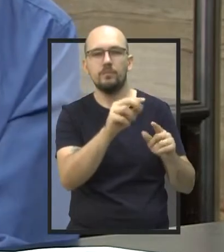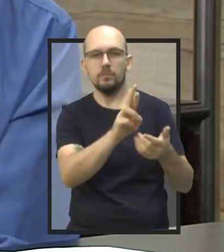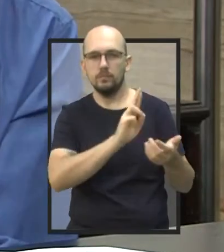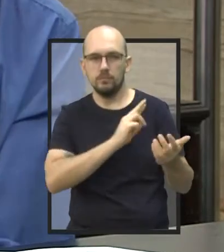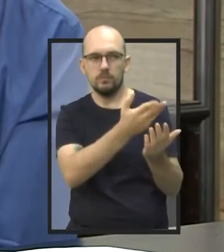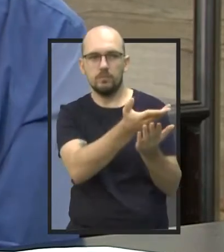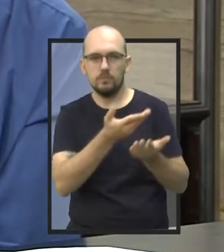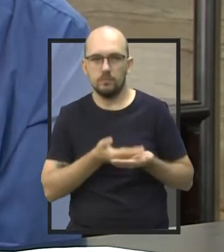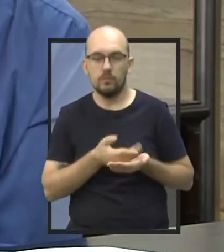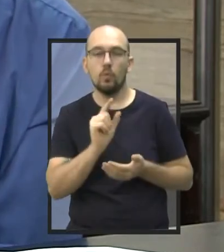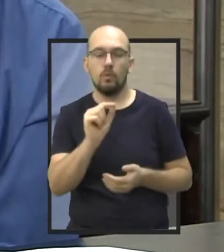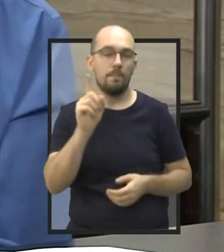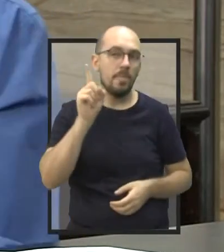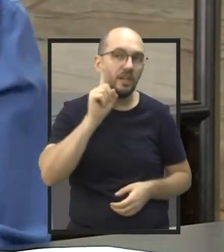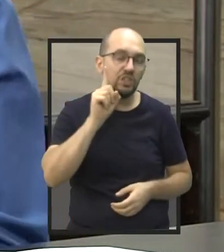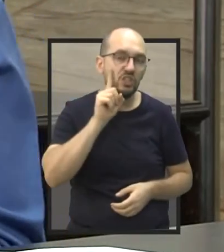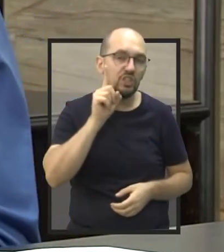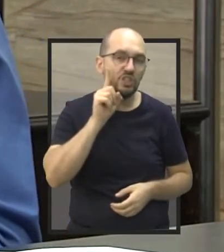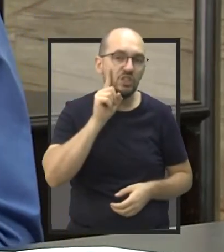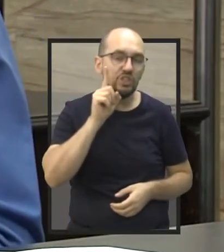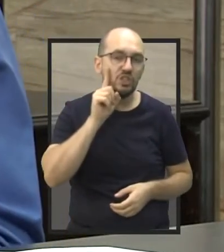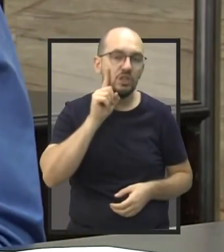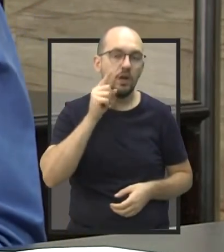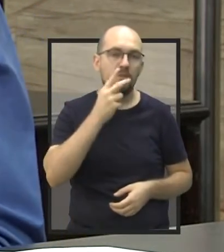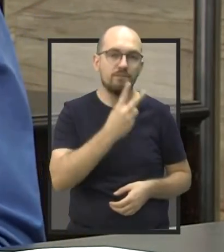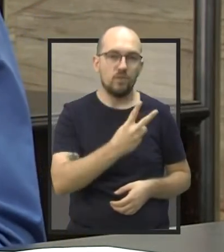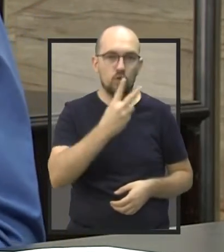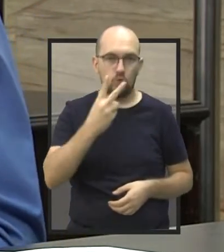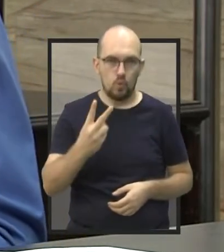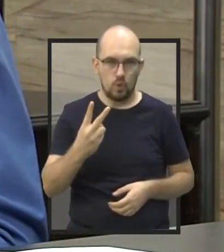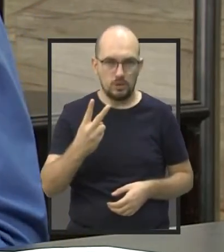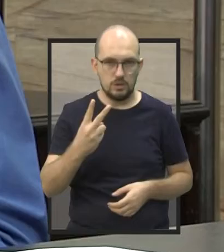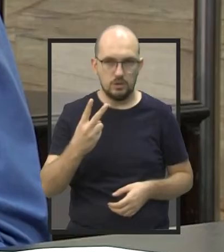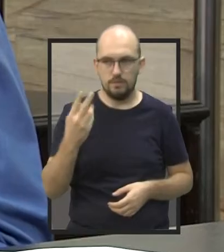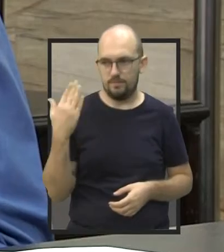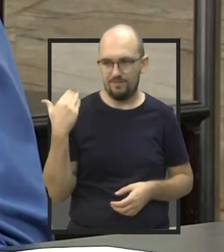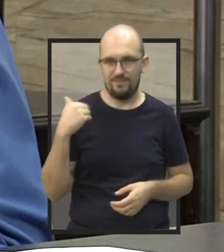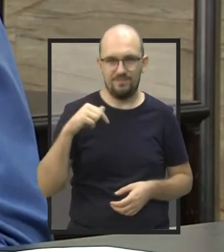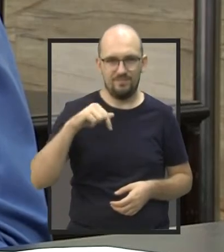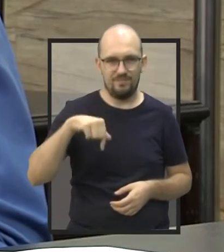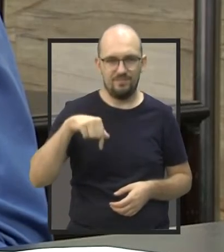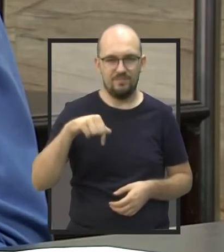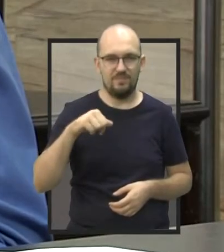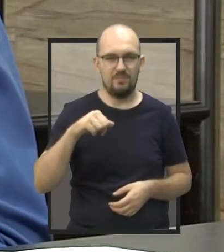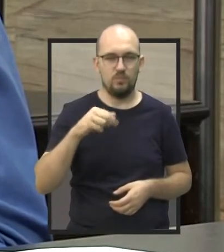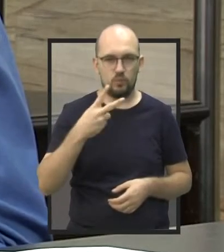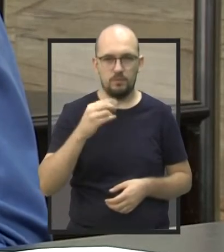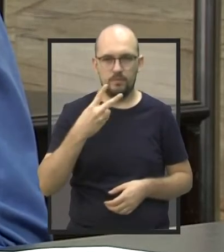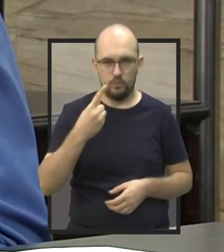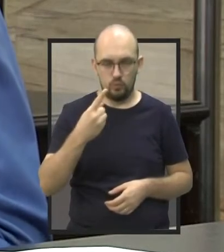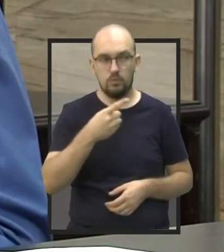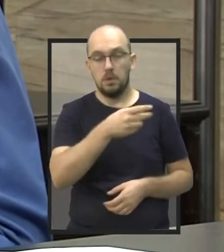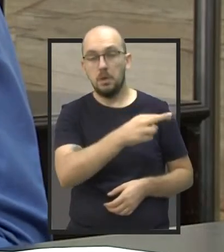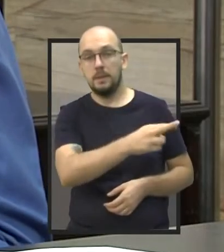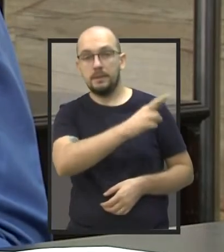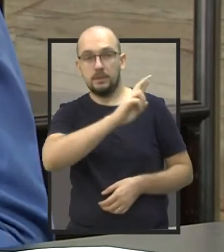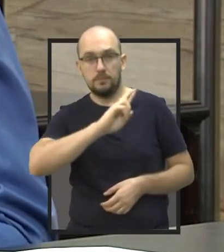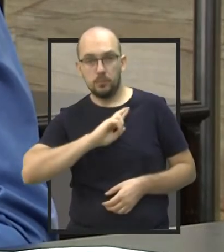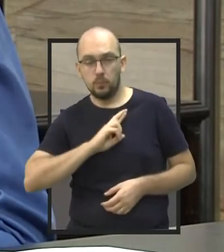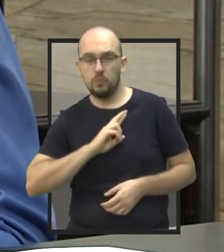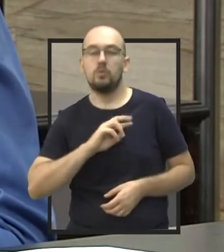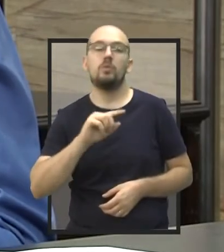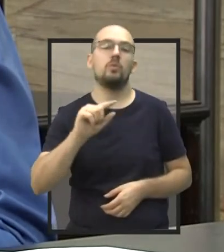sentido de que, no dia 22 de 2021, nós recebemos uma resposta da Secretaria de